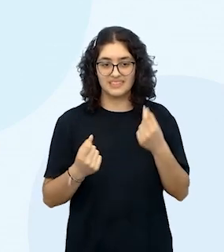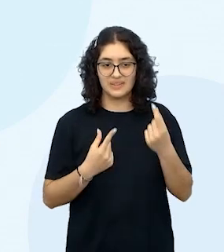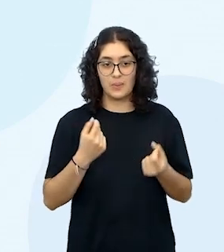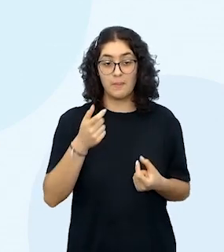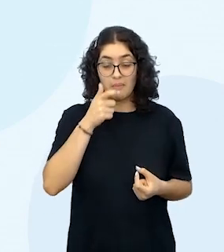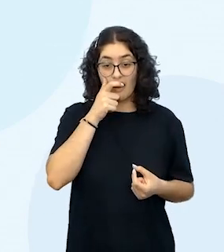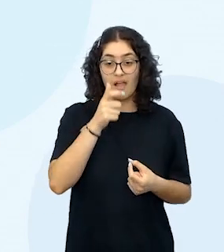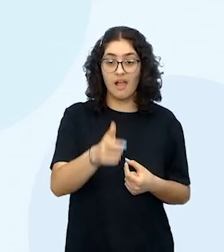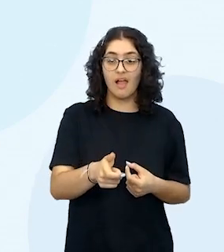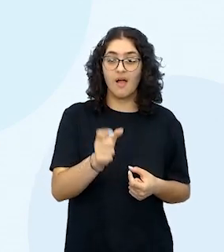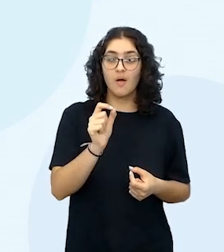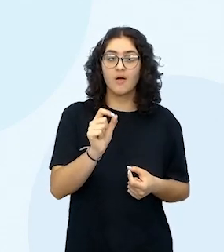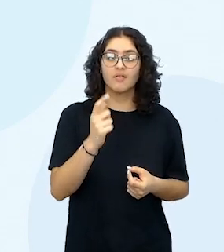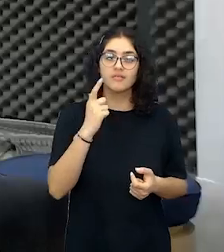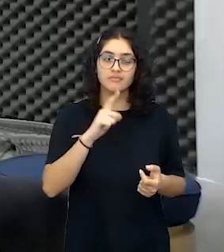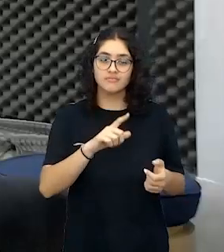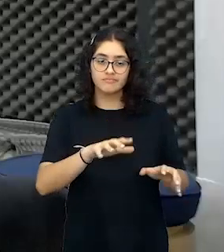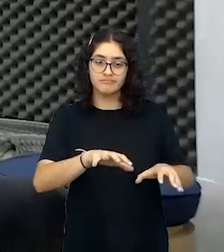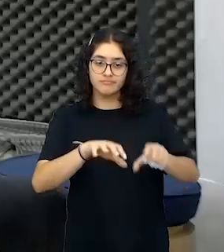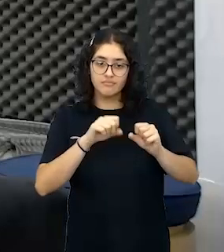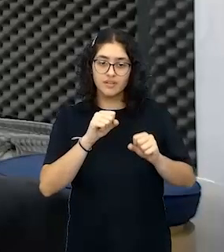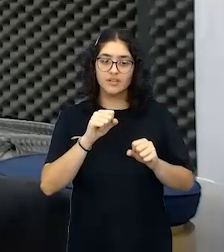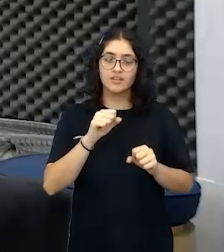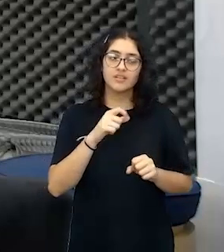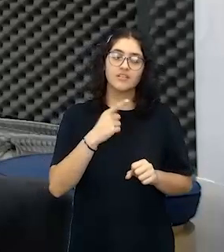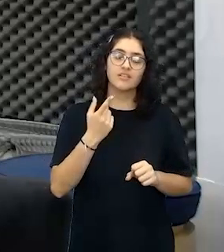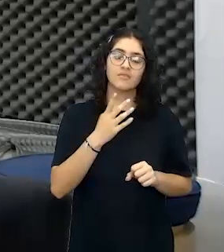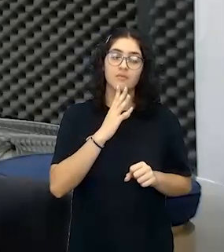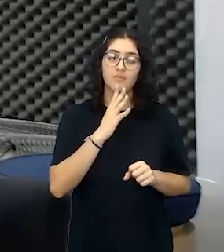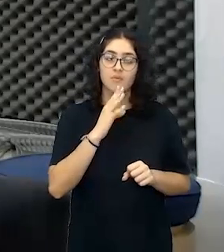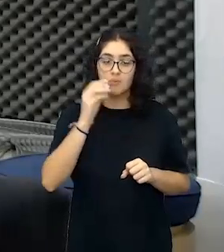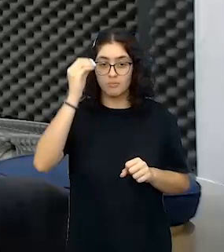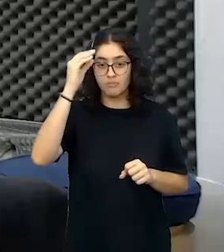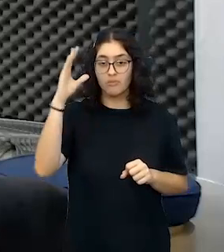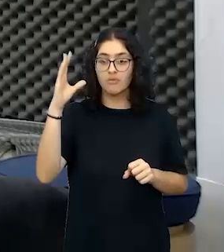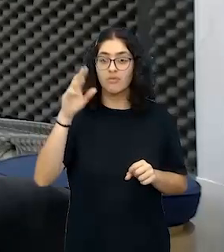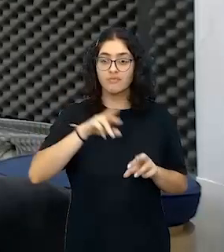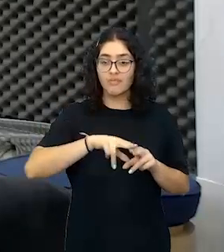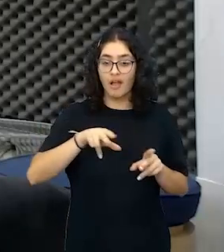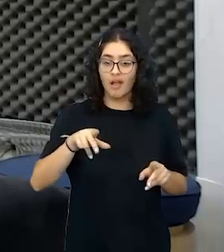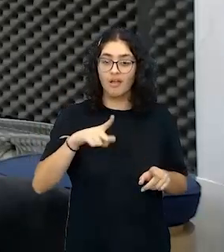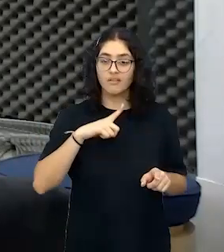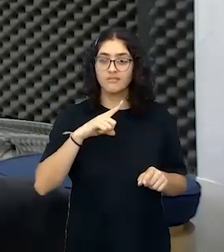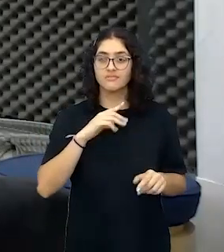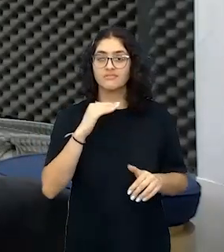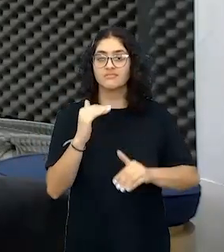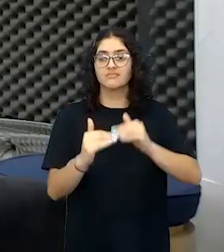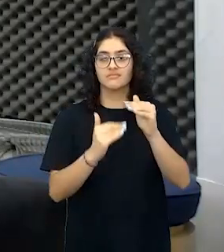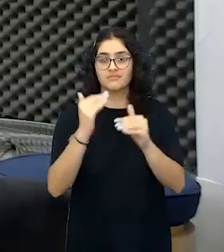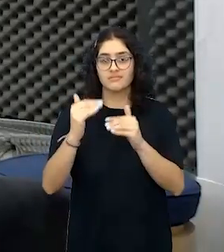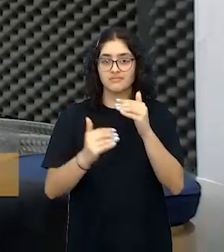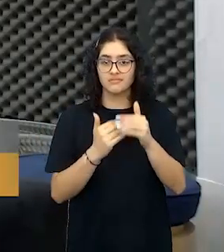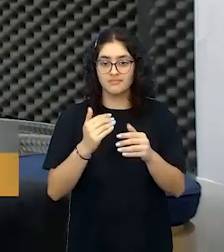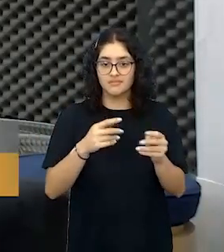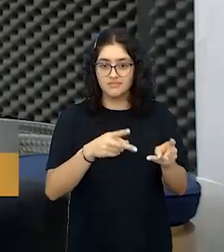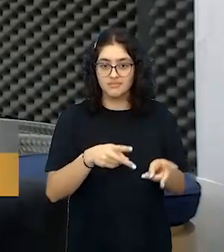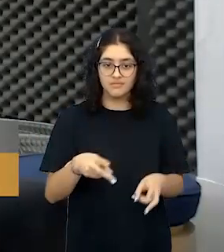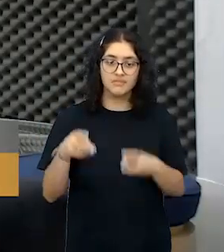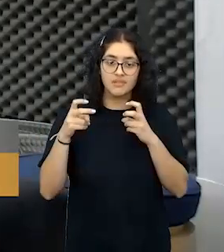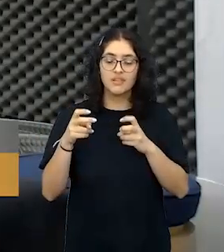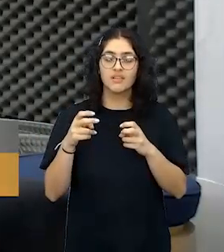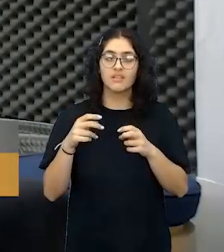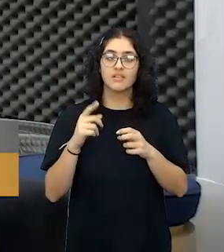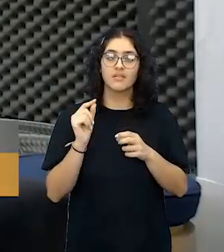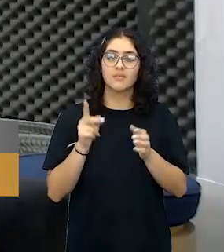interessantes. Adquirir e ampliar novos conhecimentos, aguça a curiosidade, desenvolve a observação, percepção